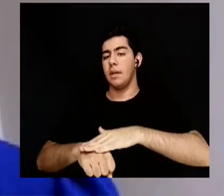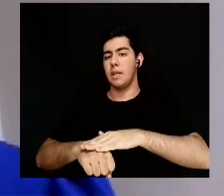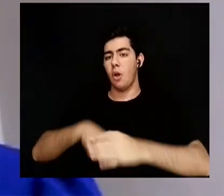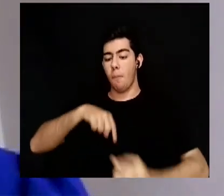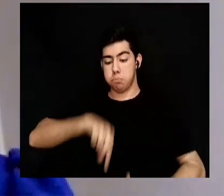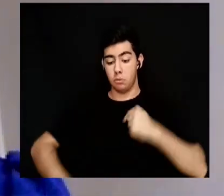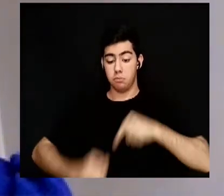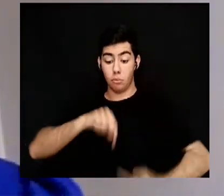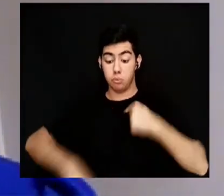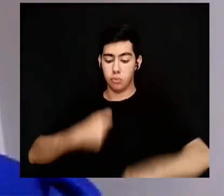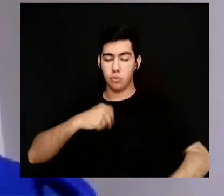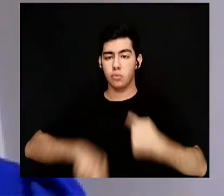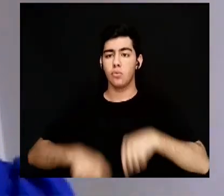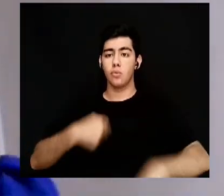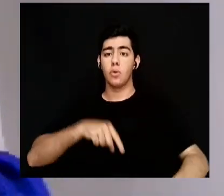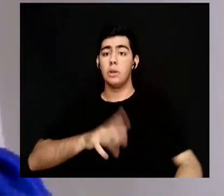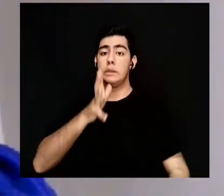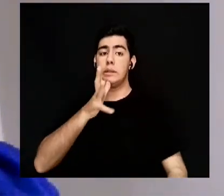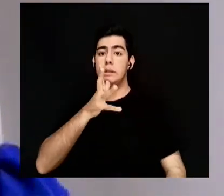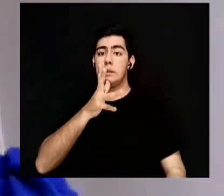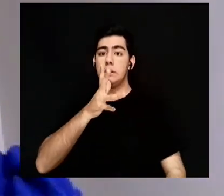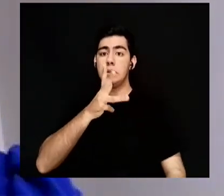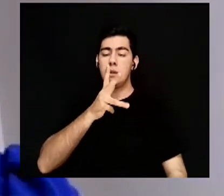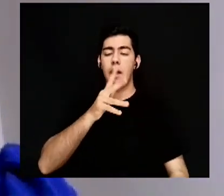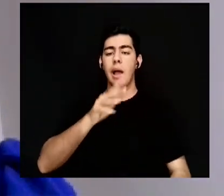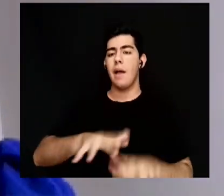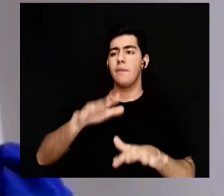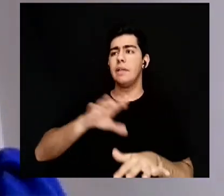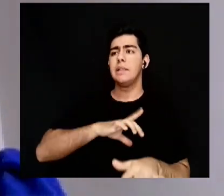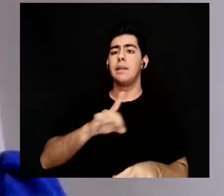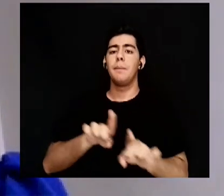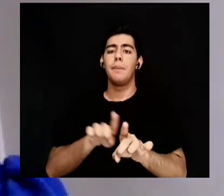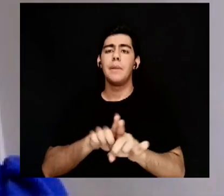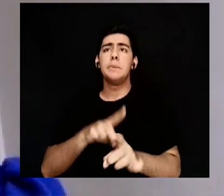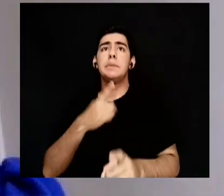comer doce, então melhora o metabolismo e melhora a vontade de comer doce.